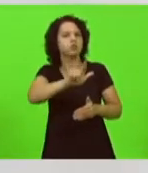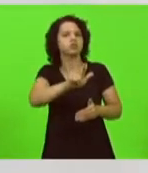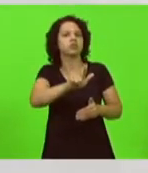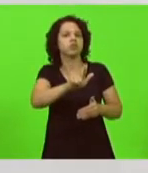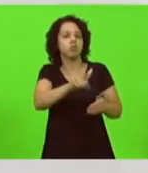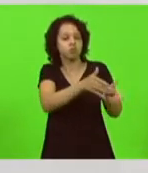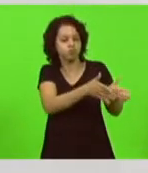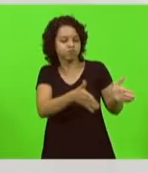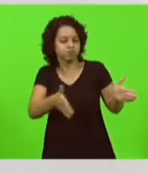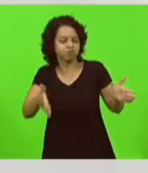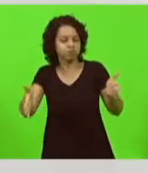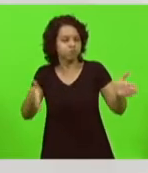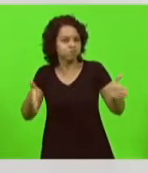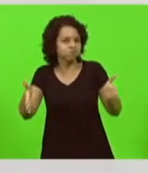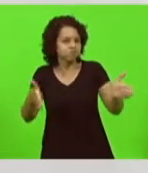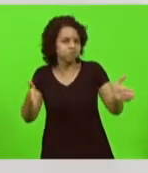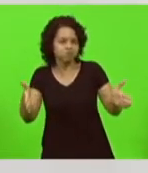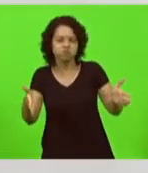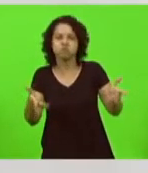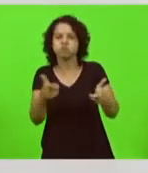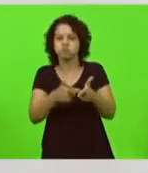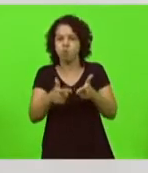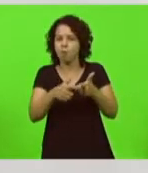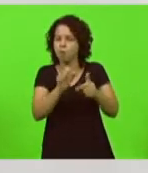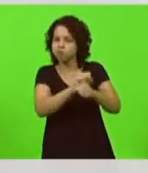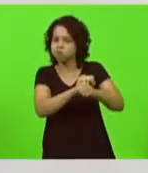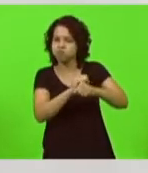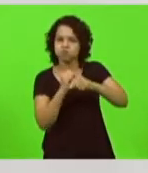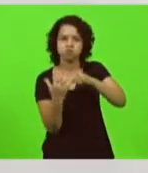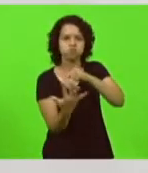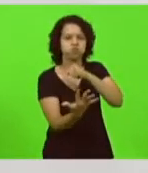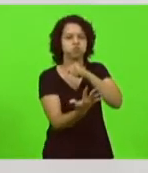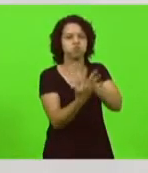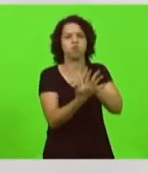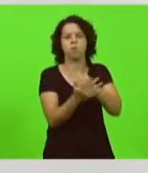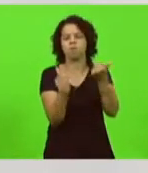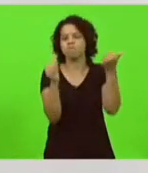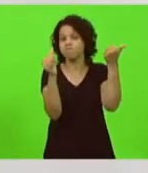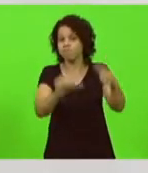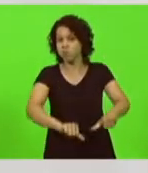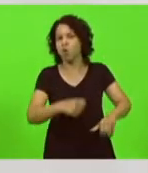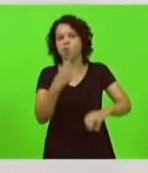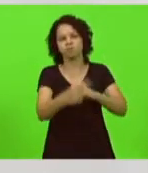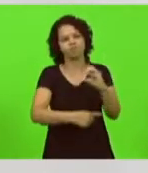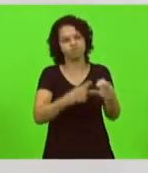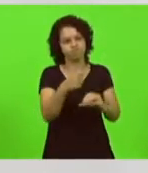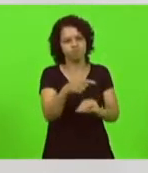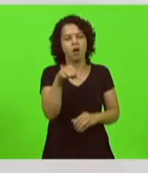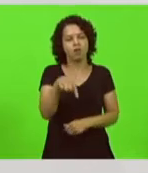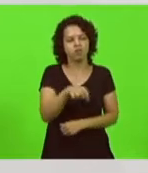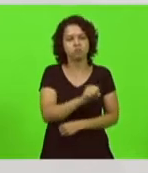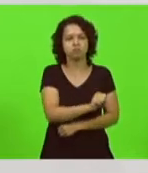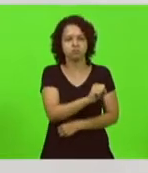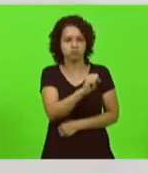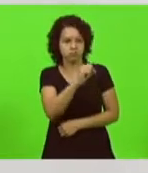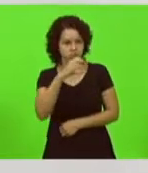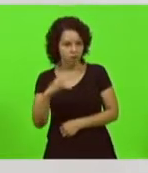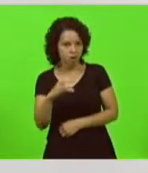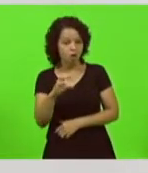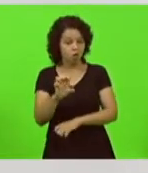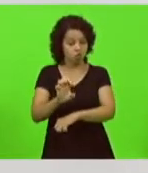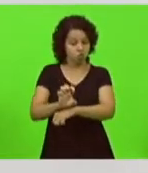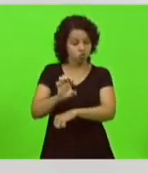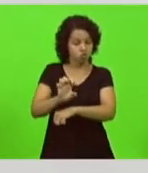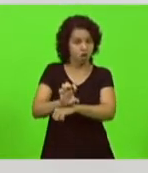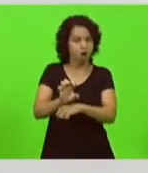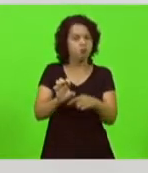maior crise sanitária do planeta, a pandemia do coronavírus, na qual Santa Catarina foi o estado